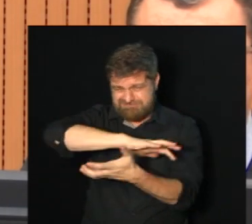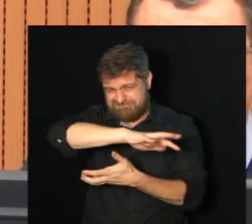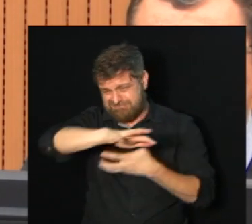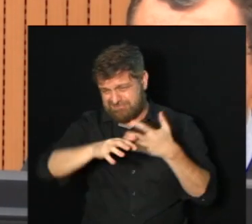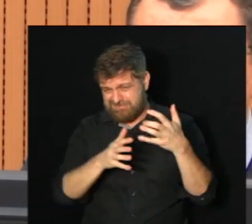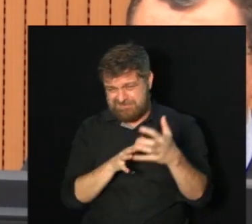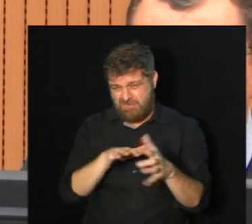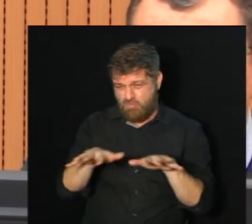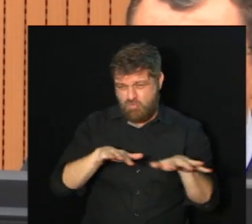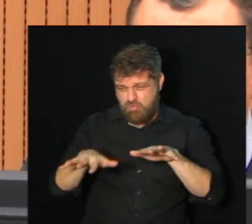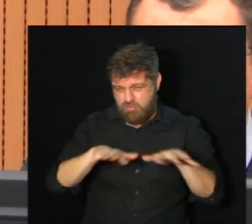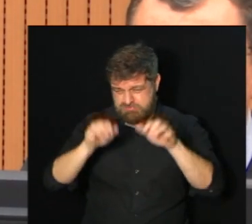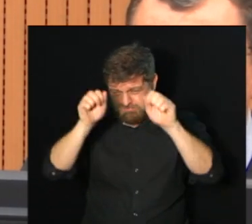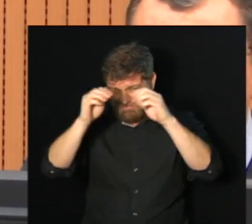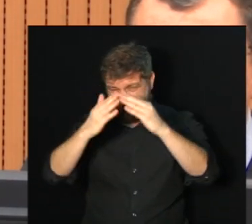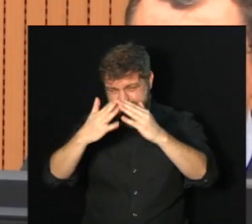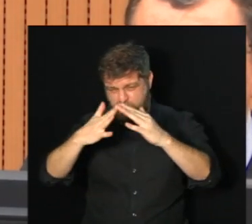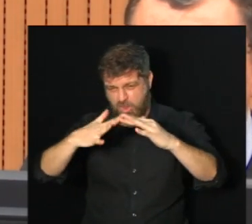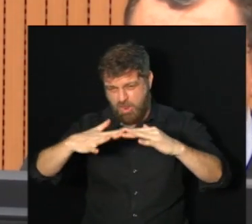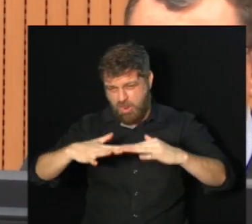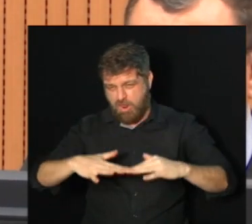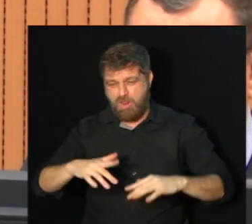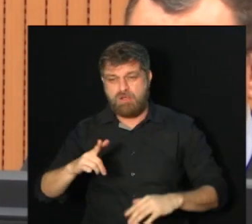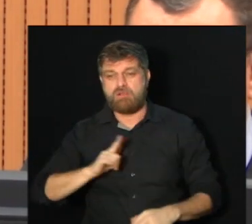estruturas, destruiu casas. Talvez